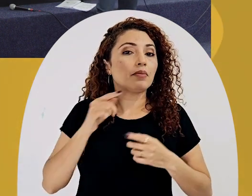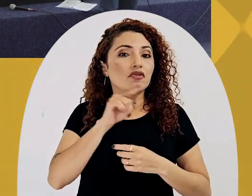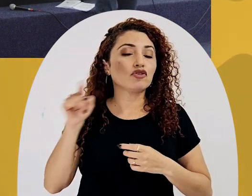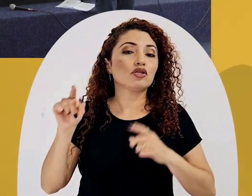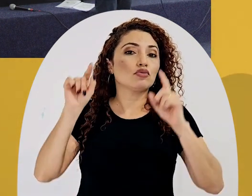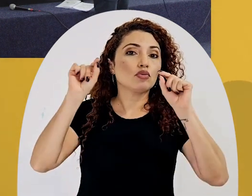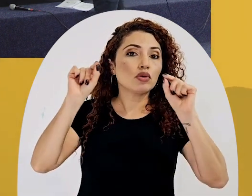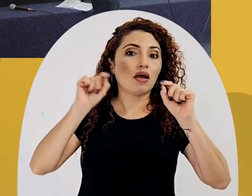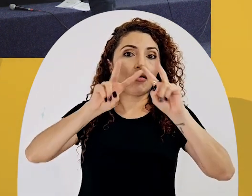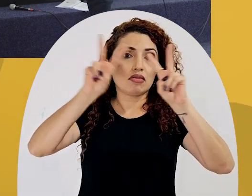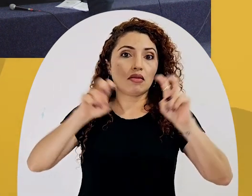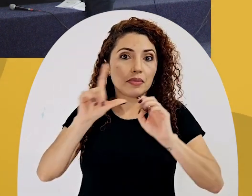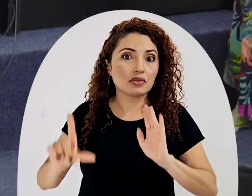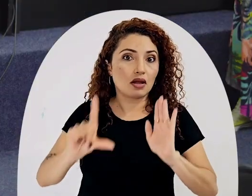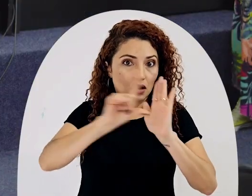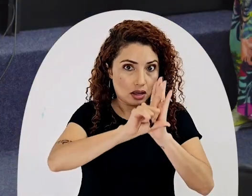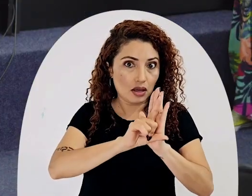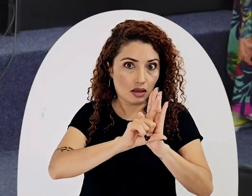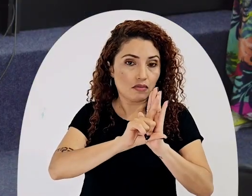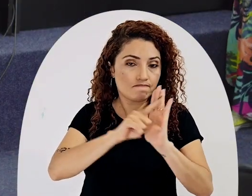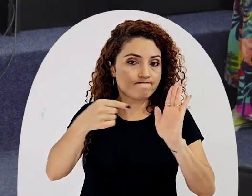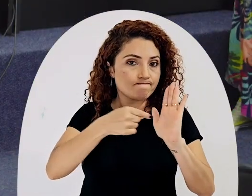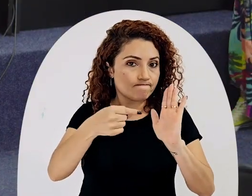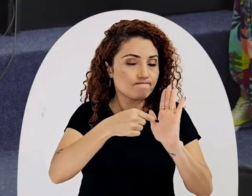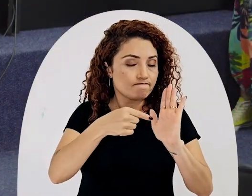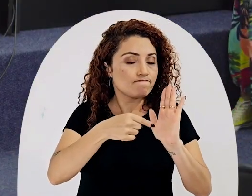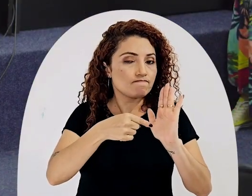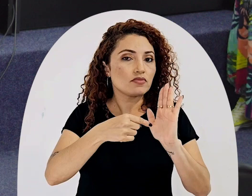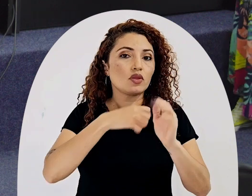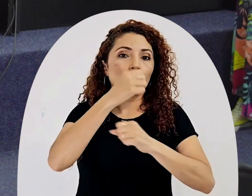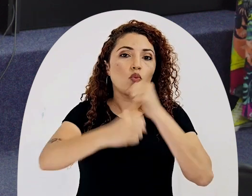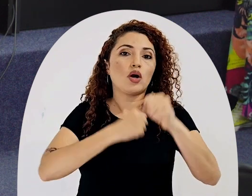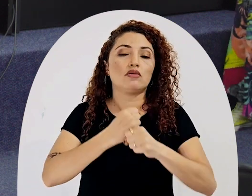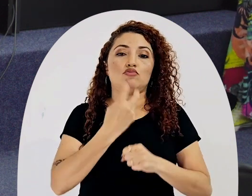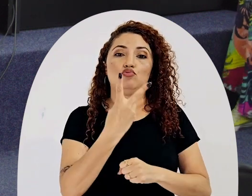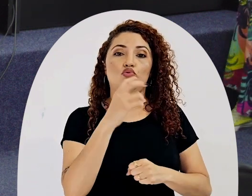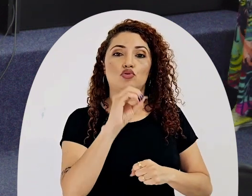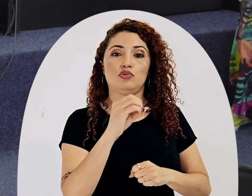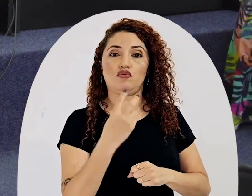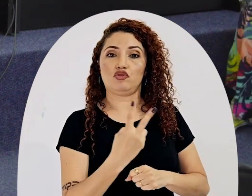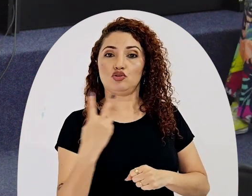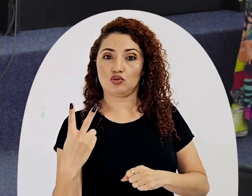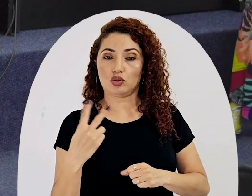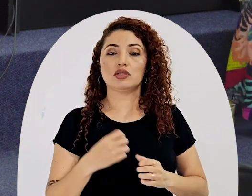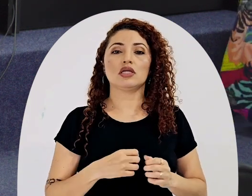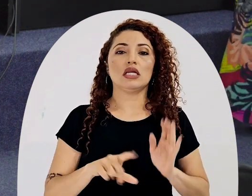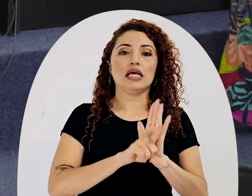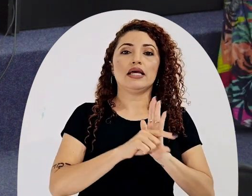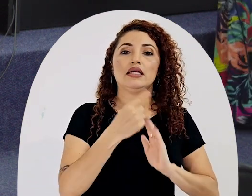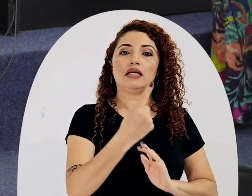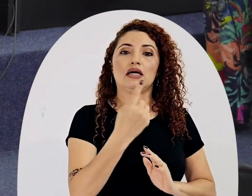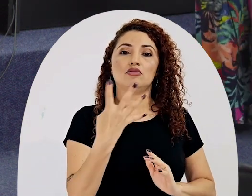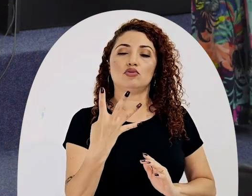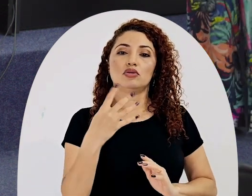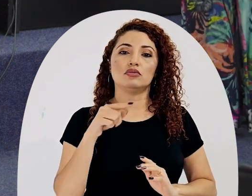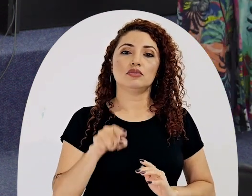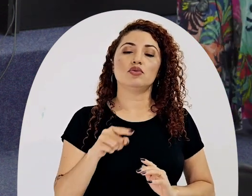né, sobre essa lei, que inclusive hoje é uma lei, né? É uma lei de 2022, a Lei